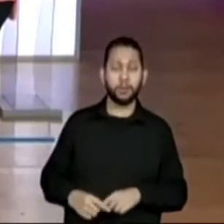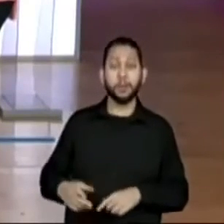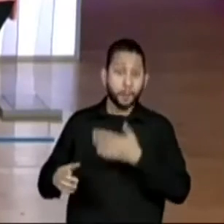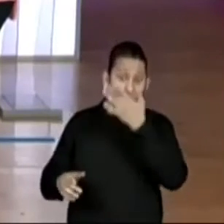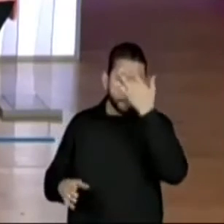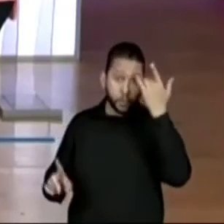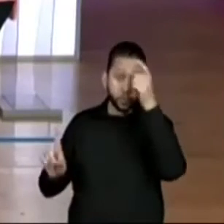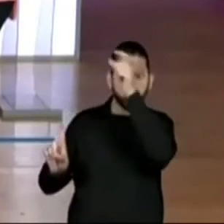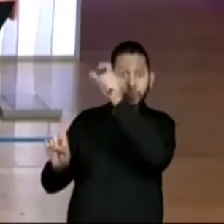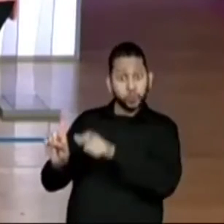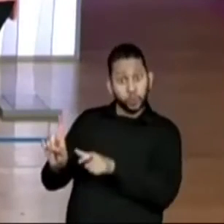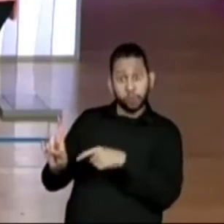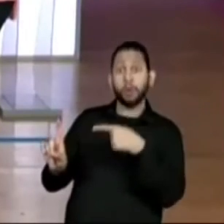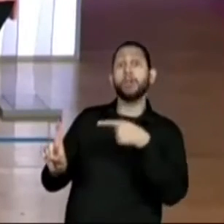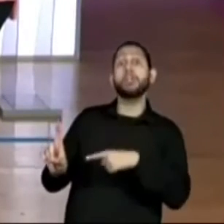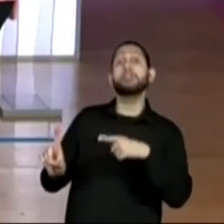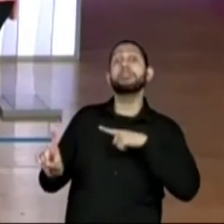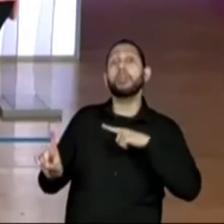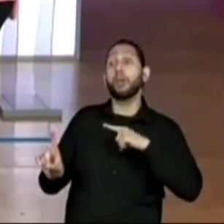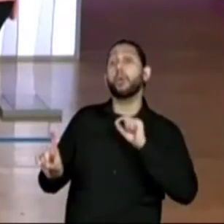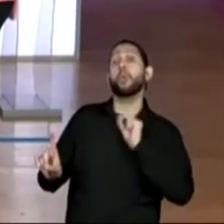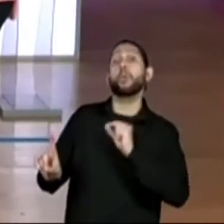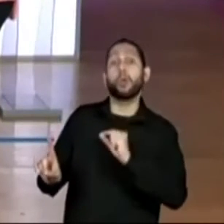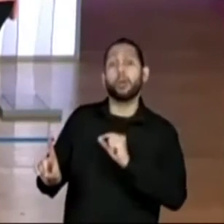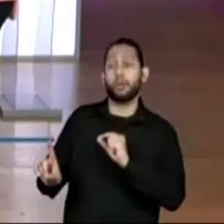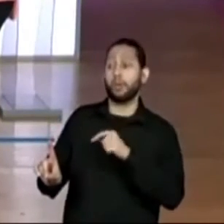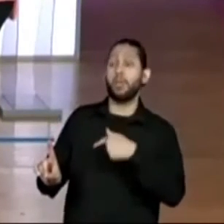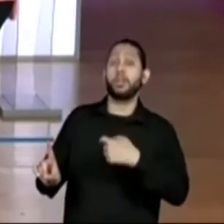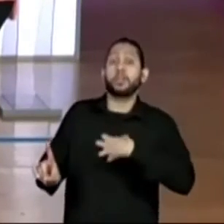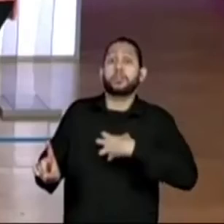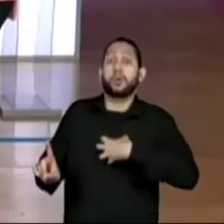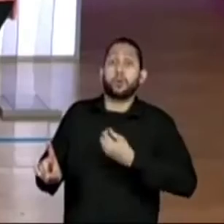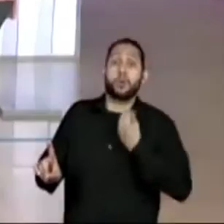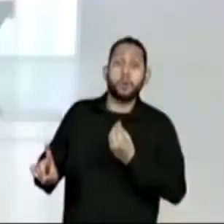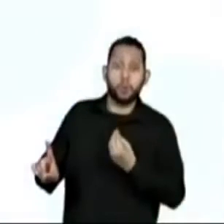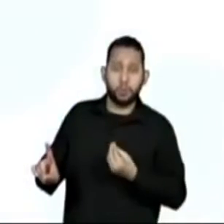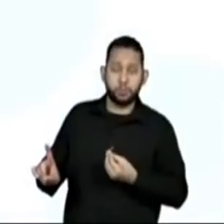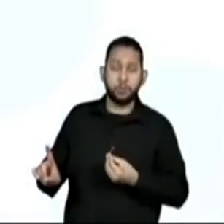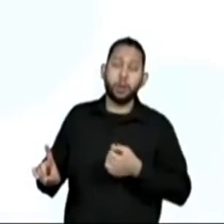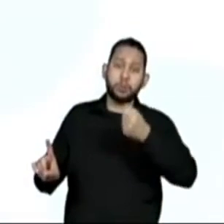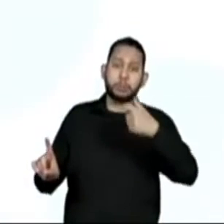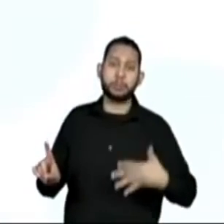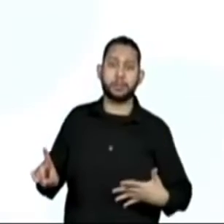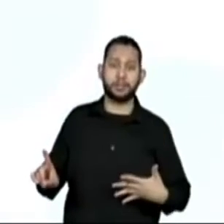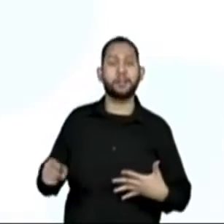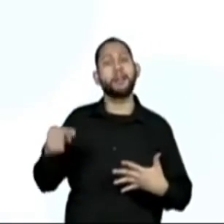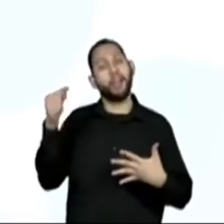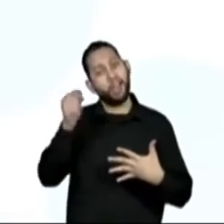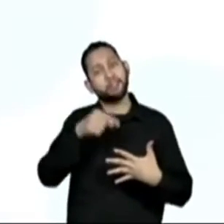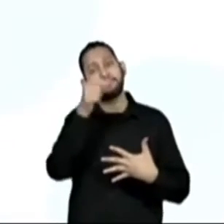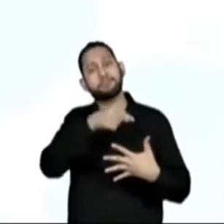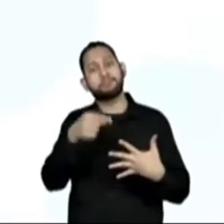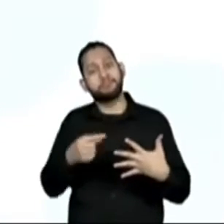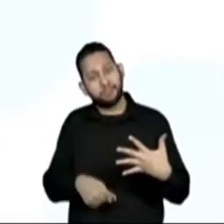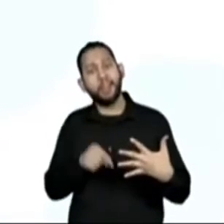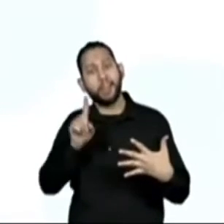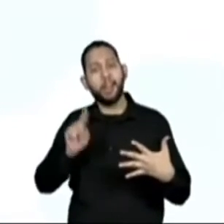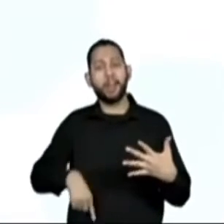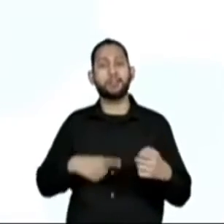estar reforçando isso, né, para ninguém esquecer. Então, aqui, ó.